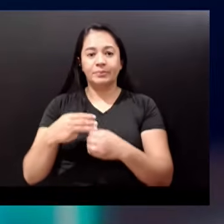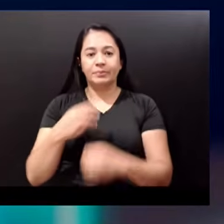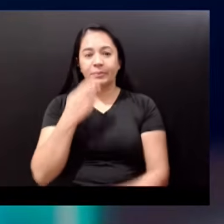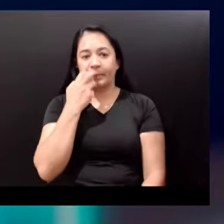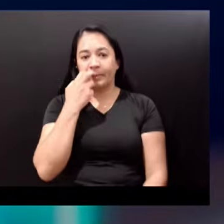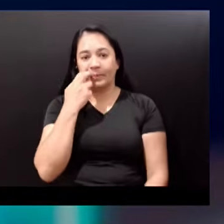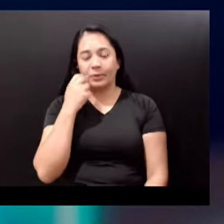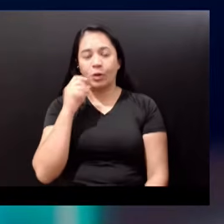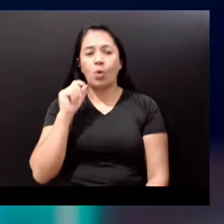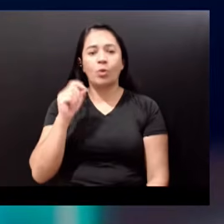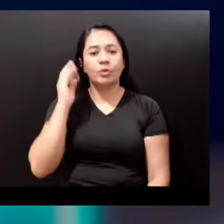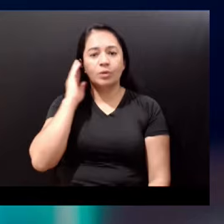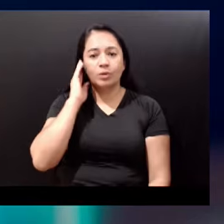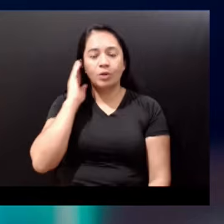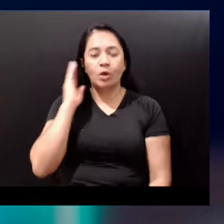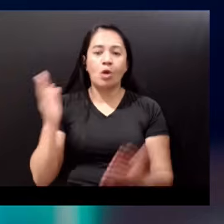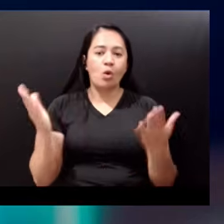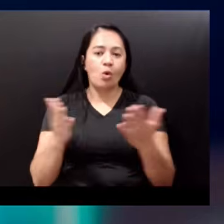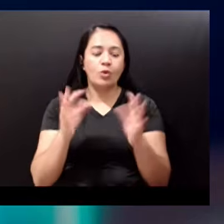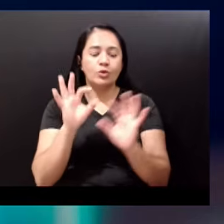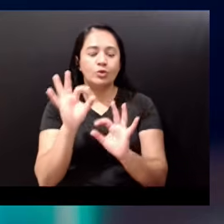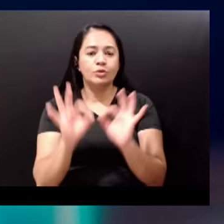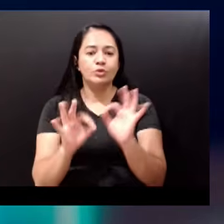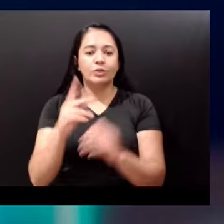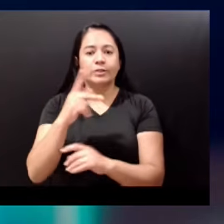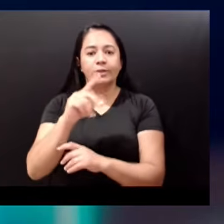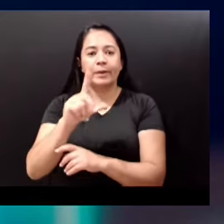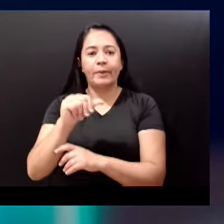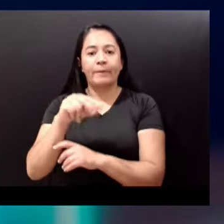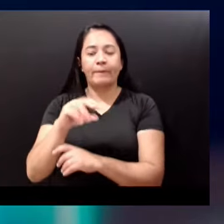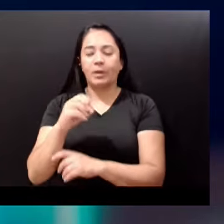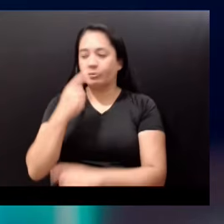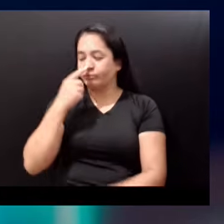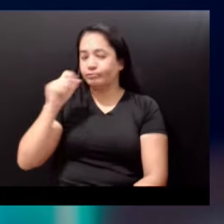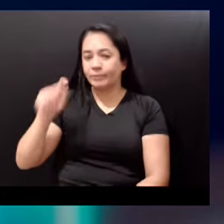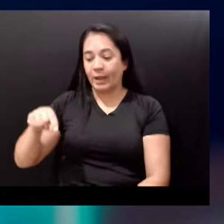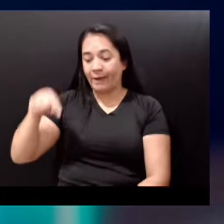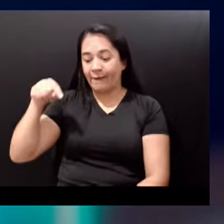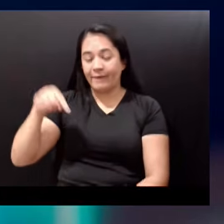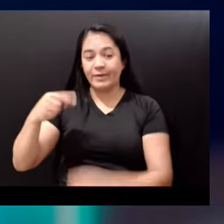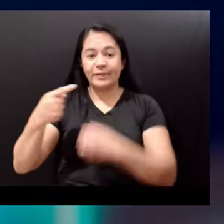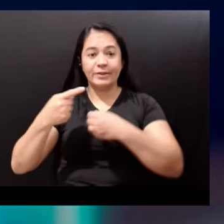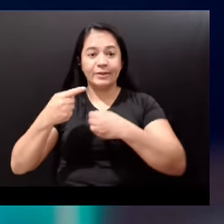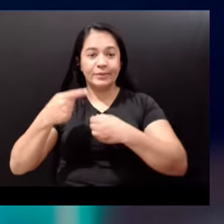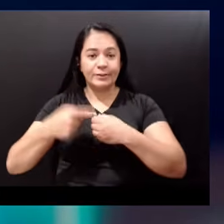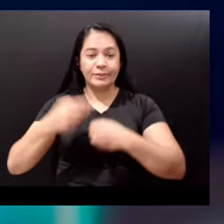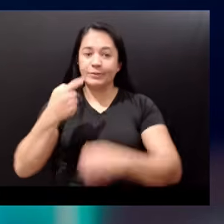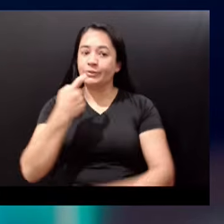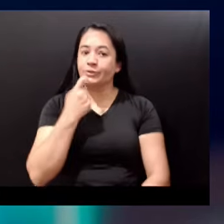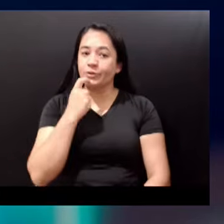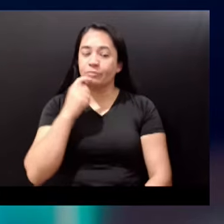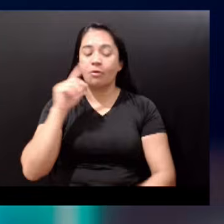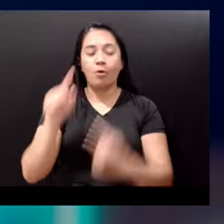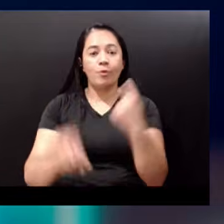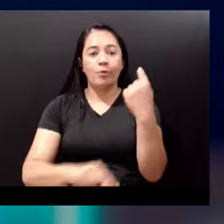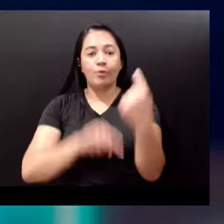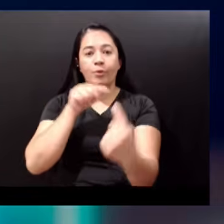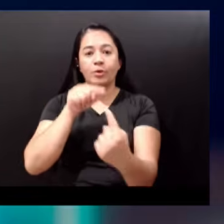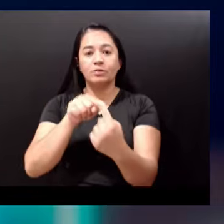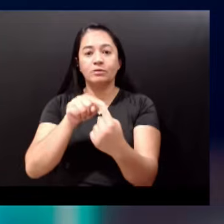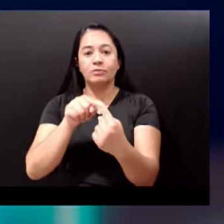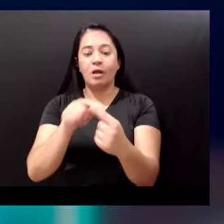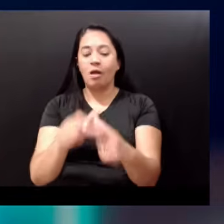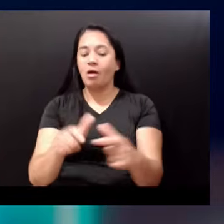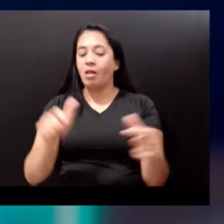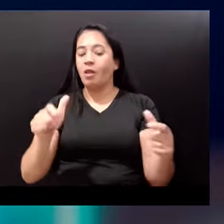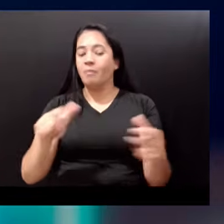como plano de resíduos desta cidade tem como meta que a máxima reciclagem vai